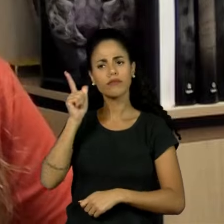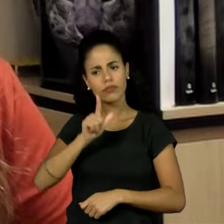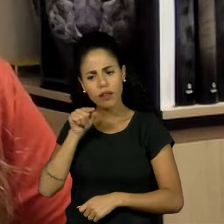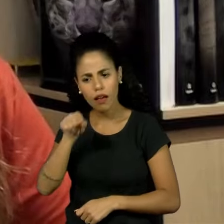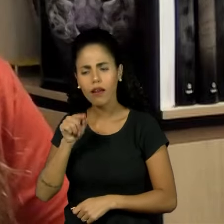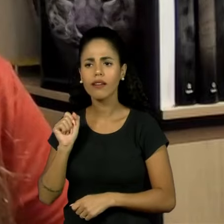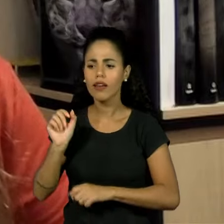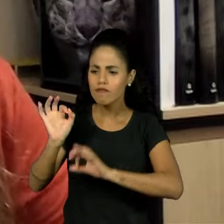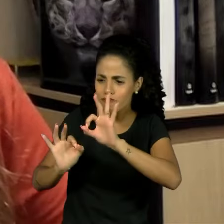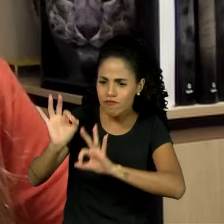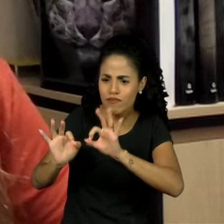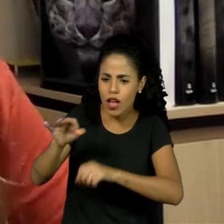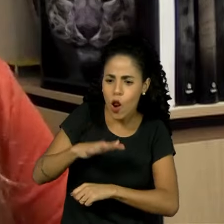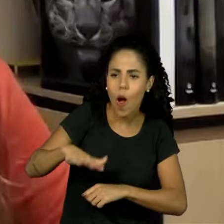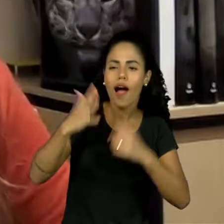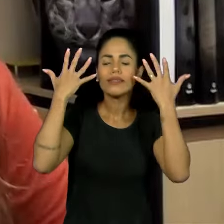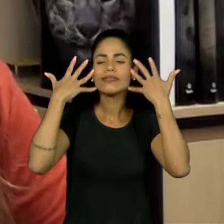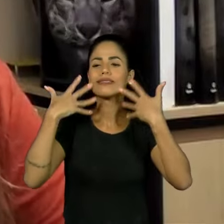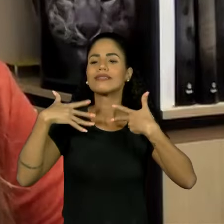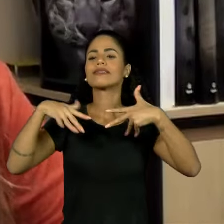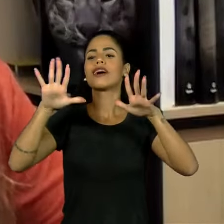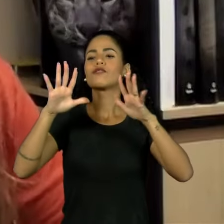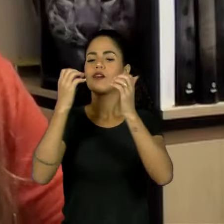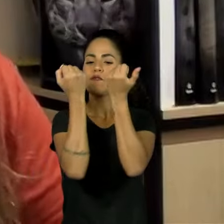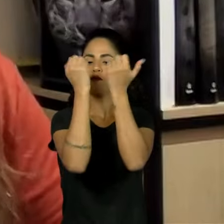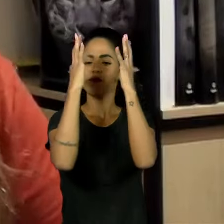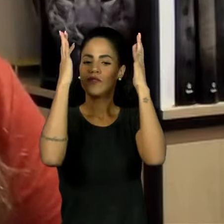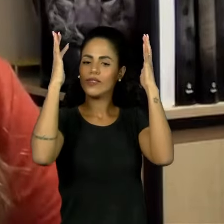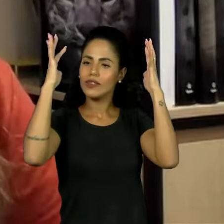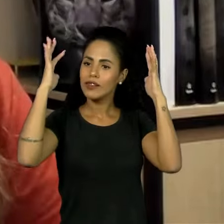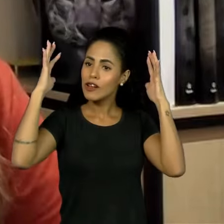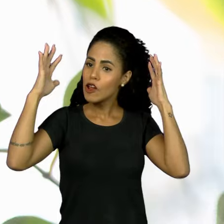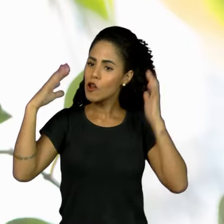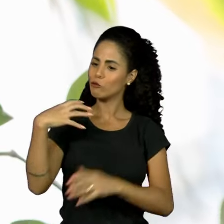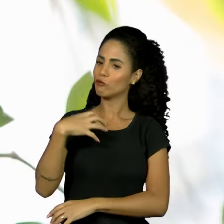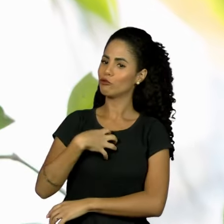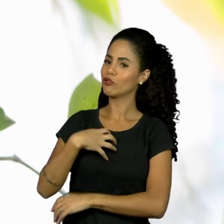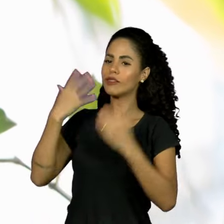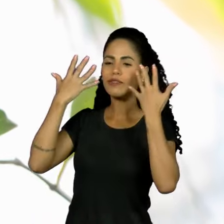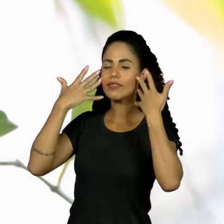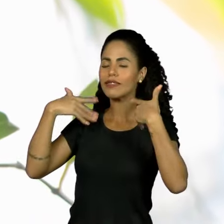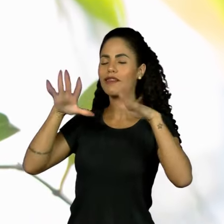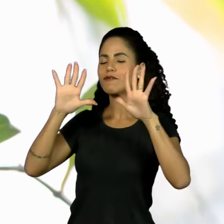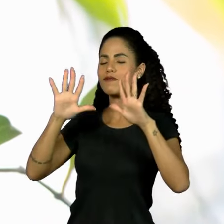restabelece esse ambiente natural, esse ambiente de floresta da forma como ele deveria ser.